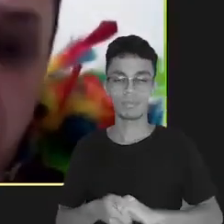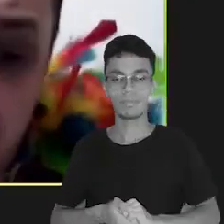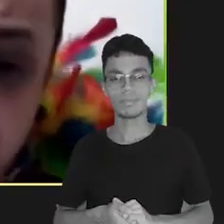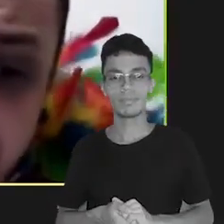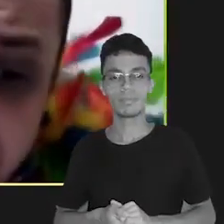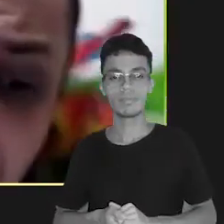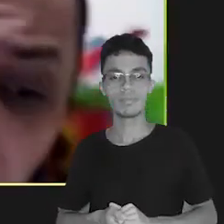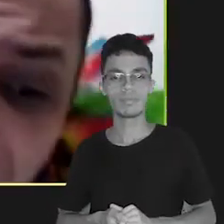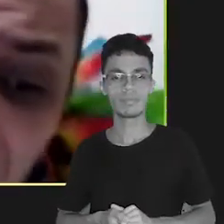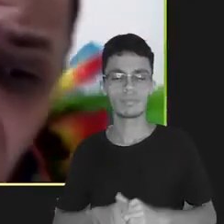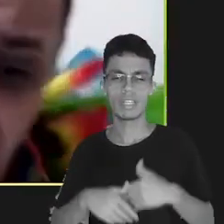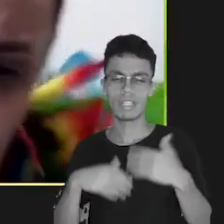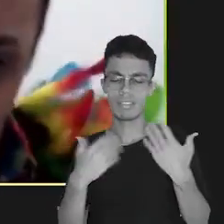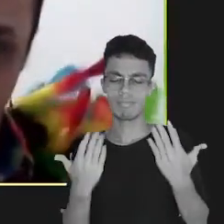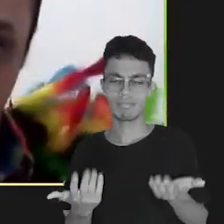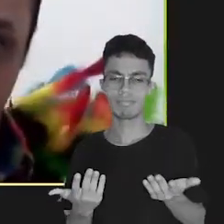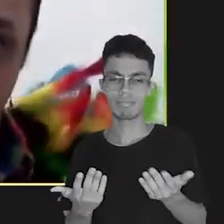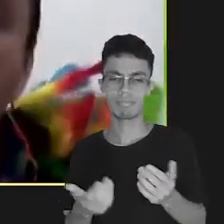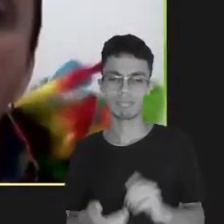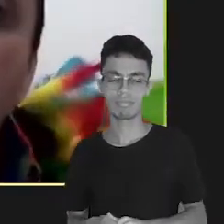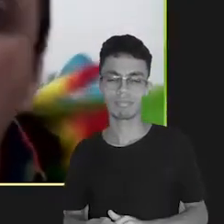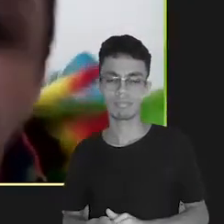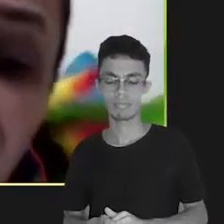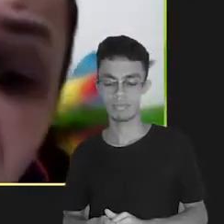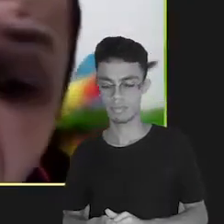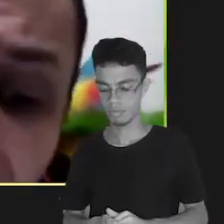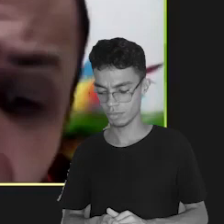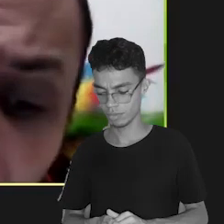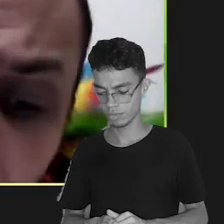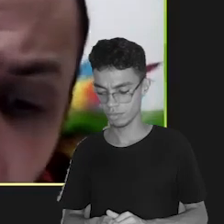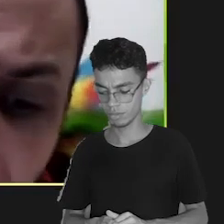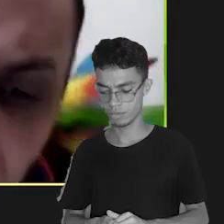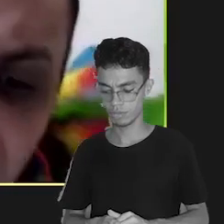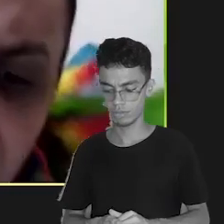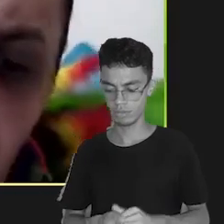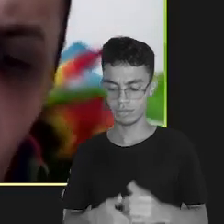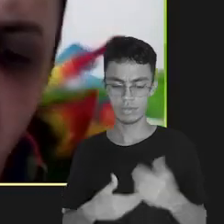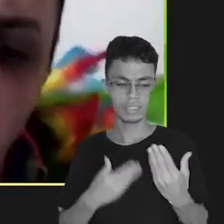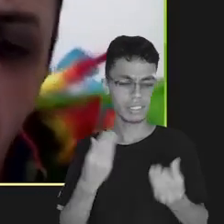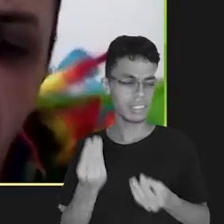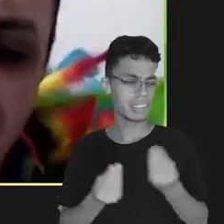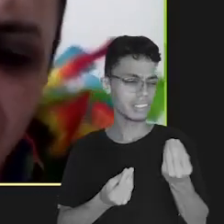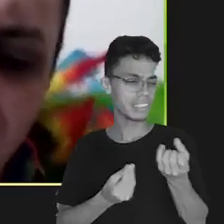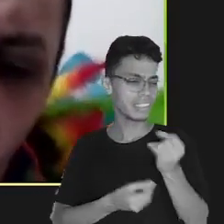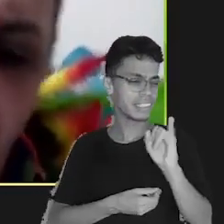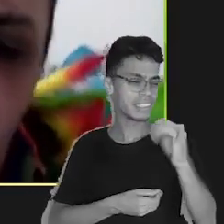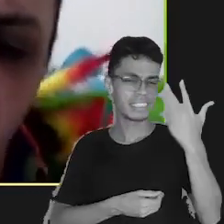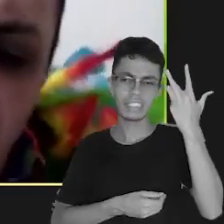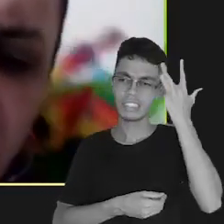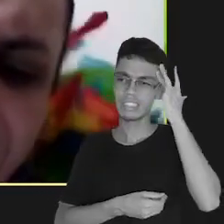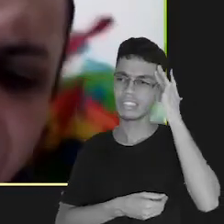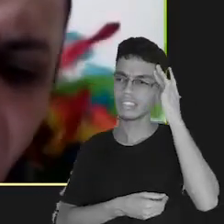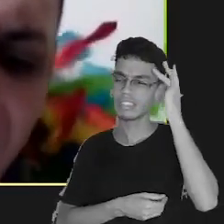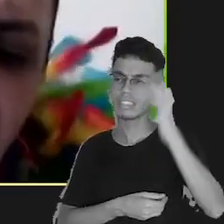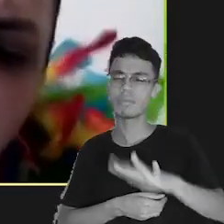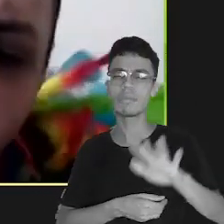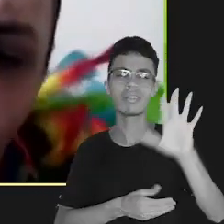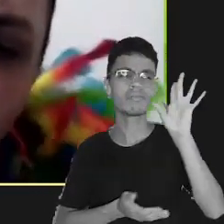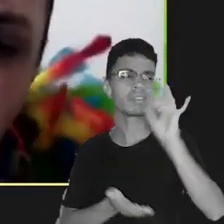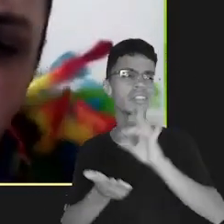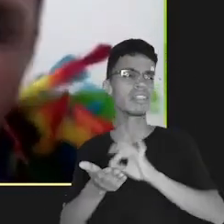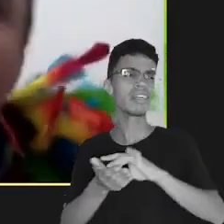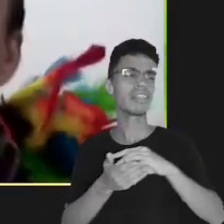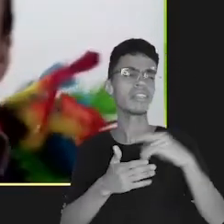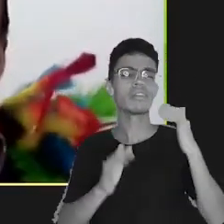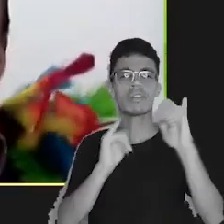Então, morreu. Pranteei de tal jeito que se eu não me soubesse tão leal, diria que passei